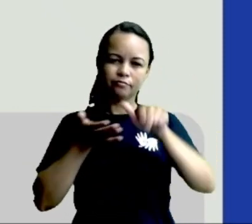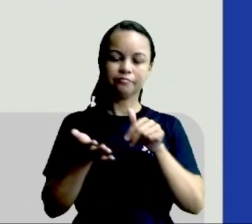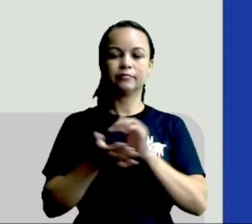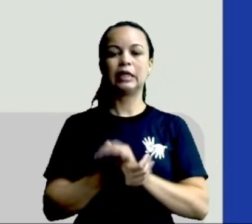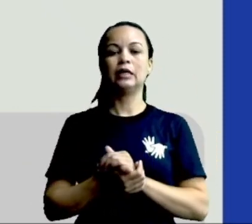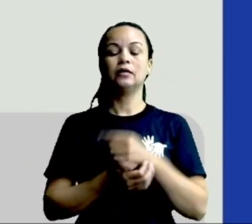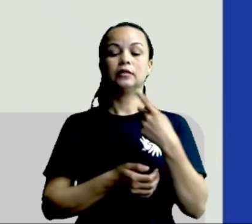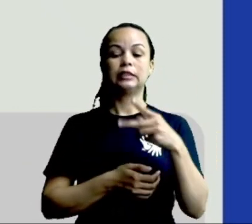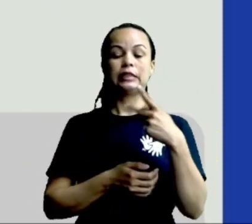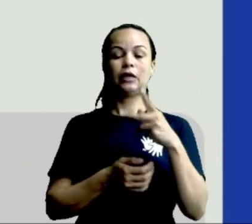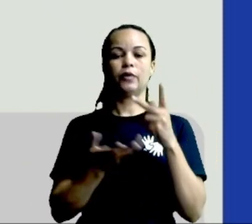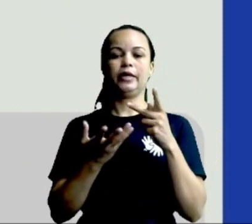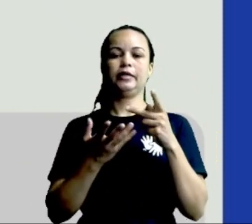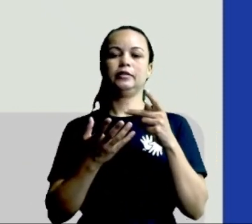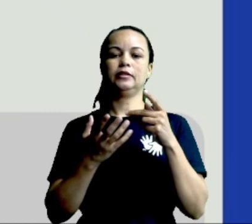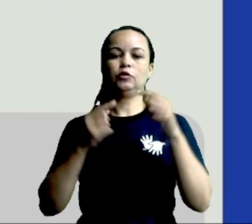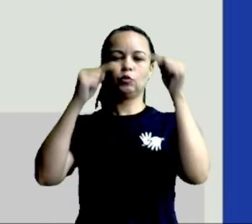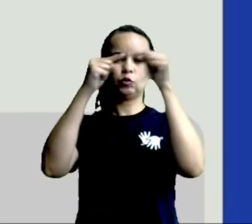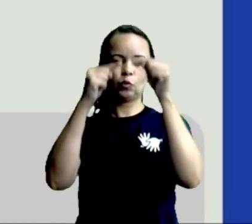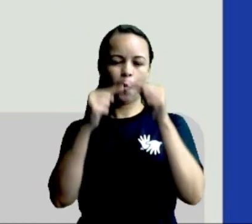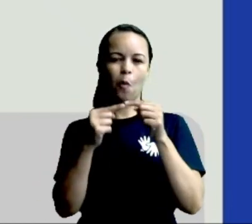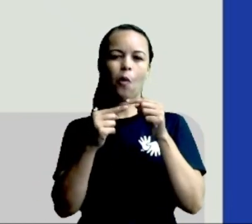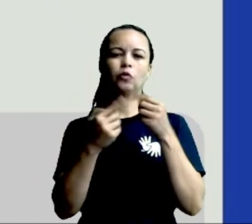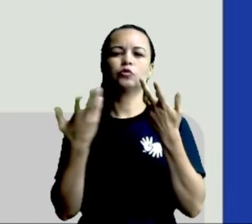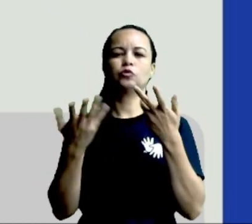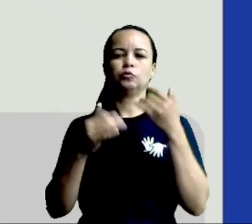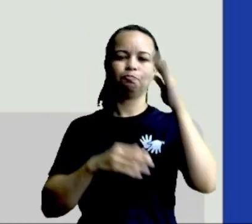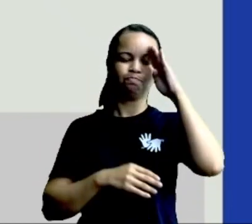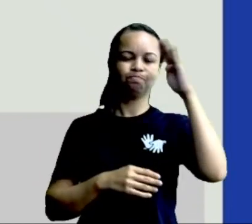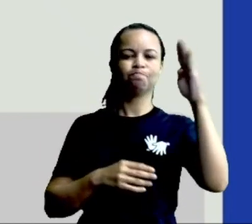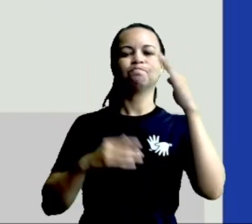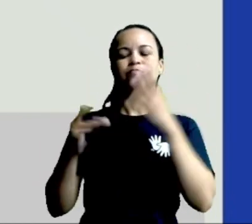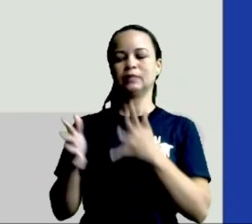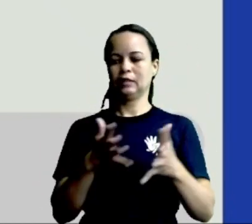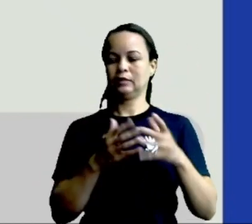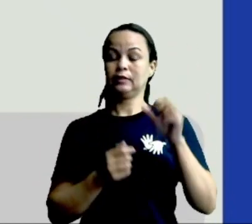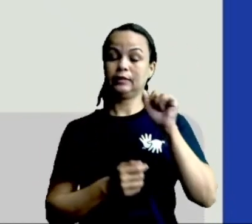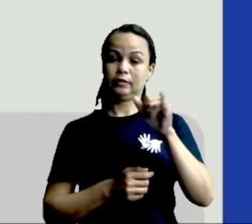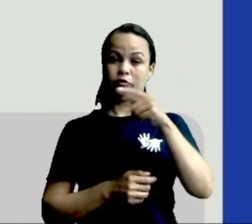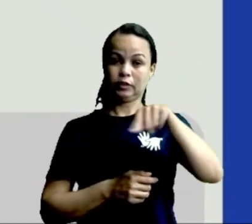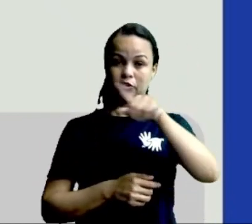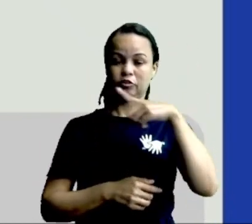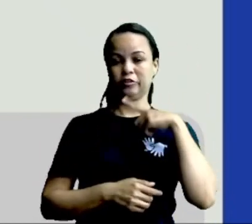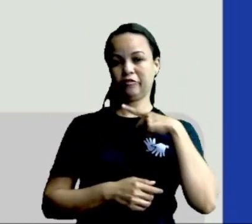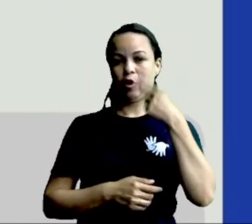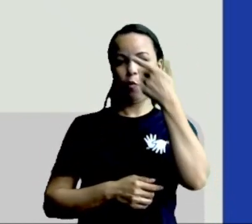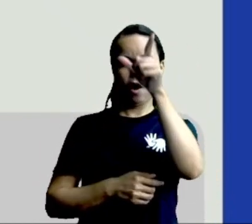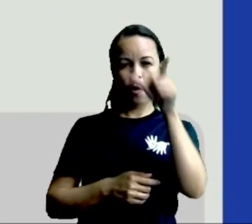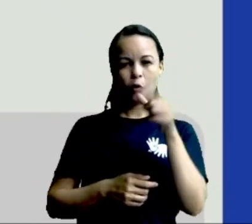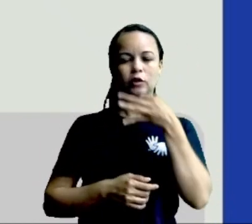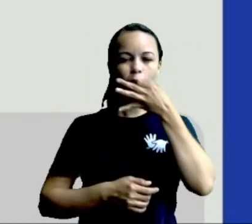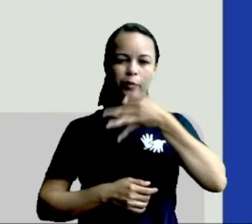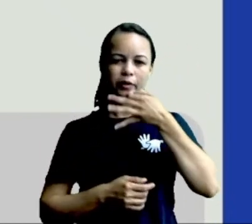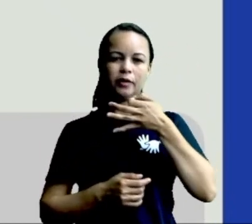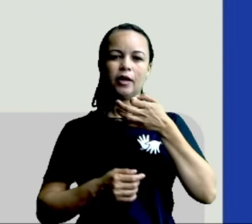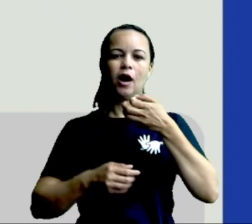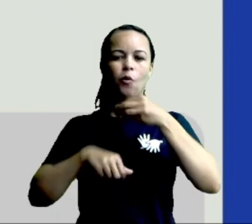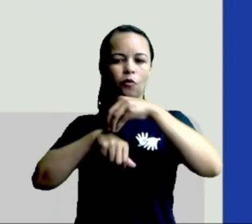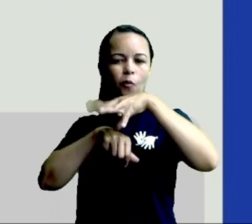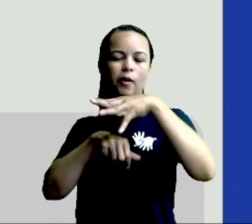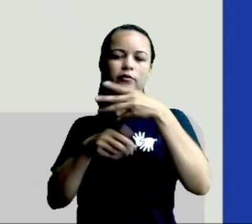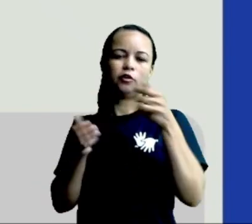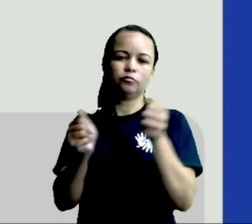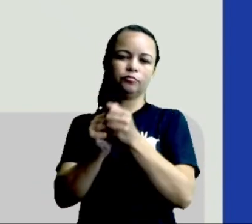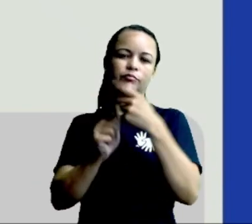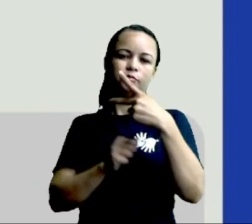São esses os pontos principais. Se você tem outras opiniões aí, ó, compartilha com o teu professor. Agora, e a terceira?